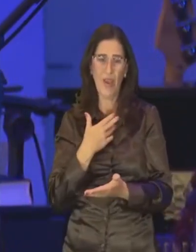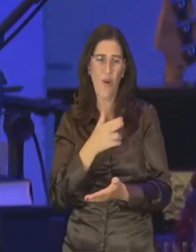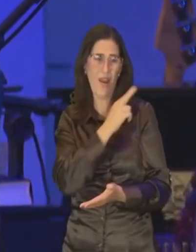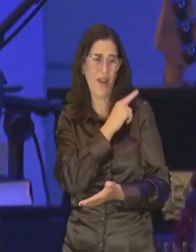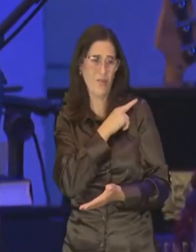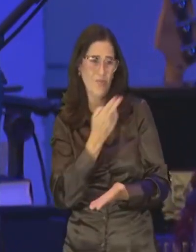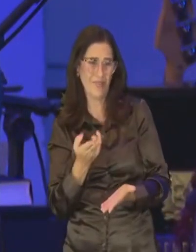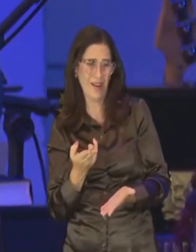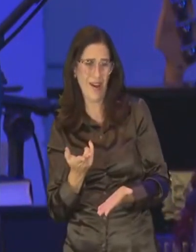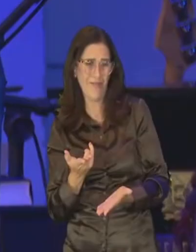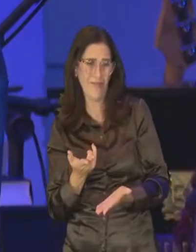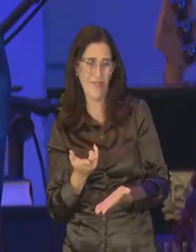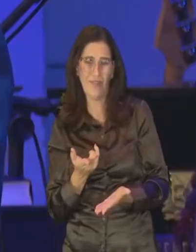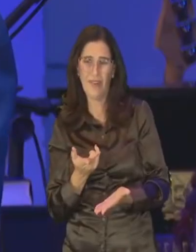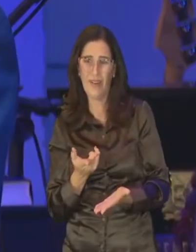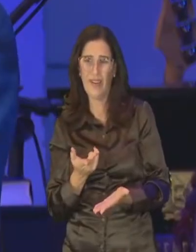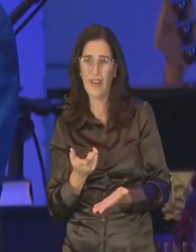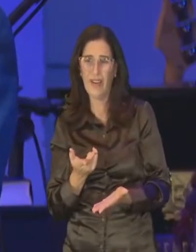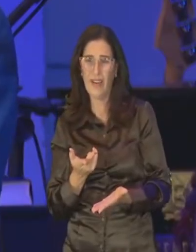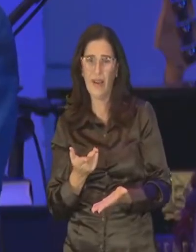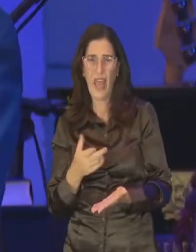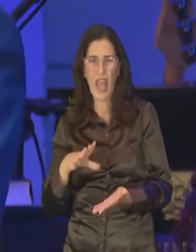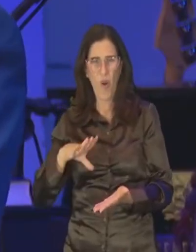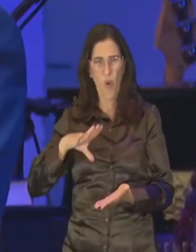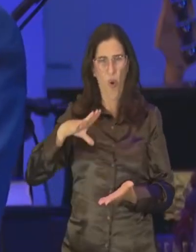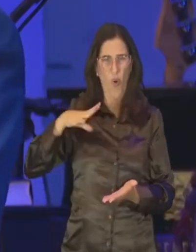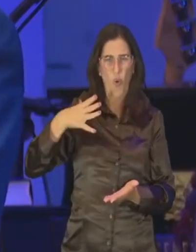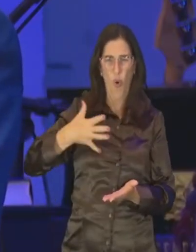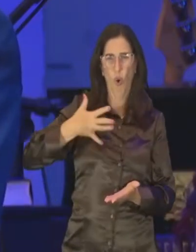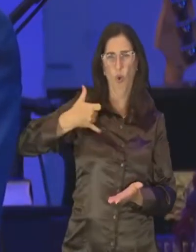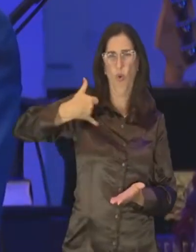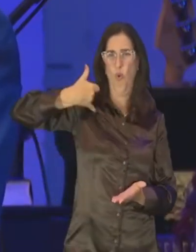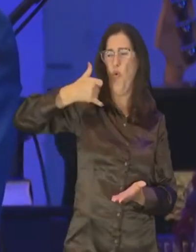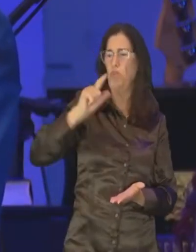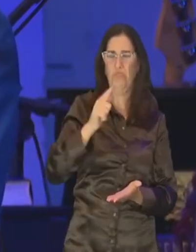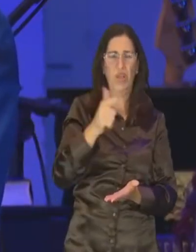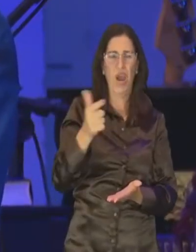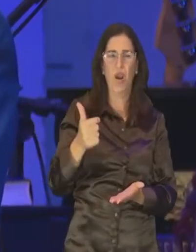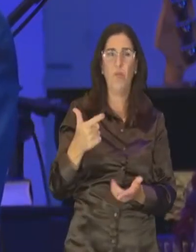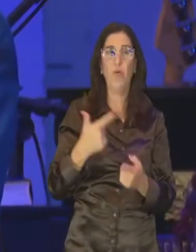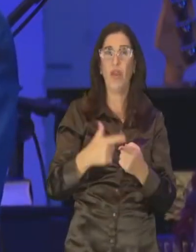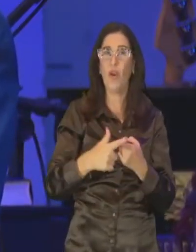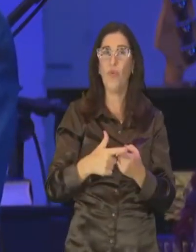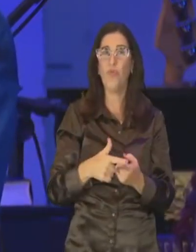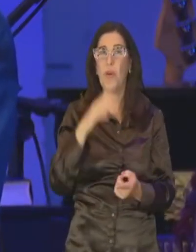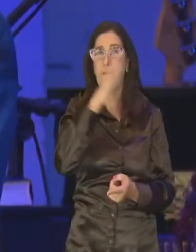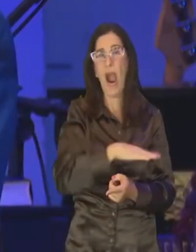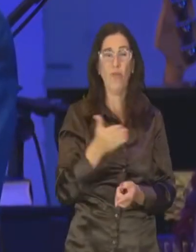dedos, porque não me orgulho disso que hoje conto aos irmãos,